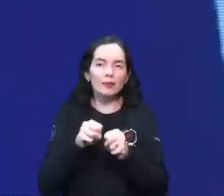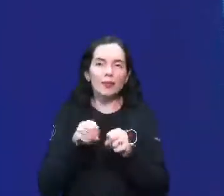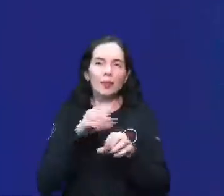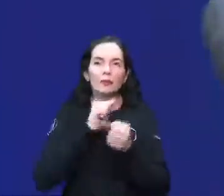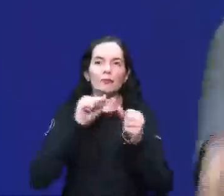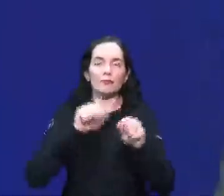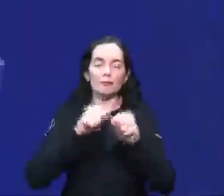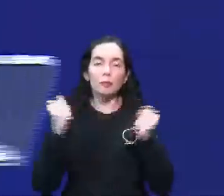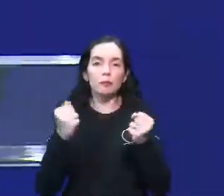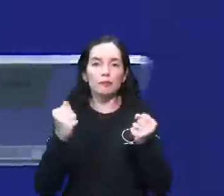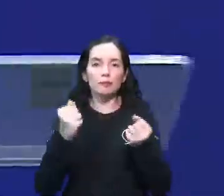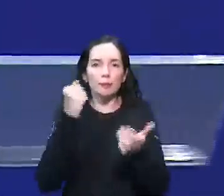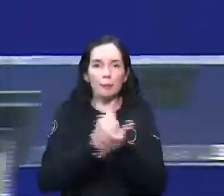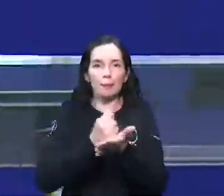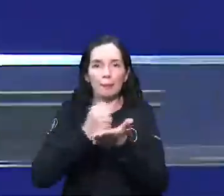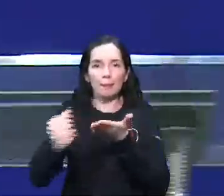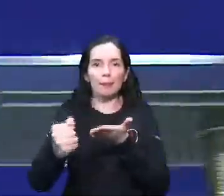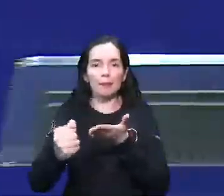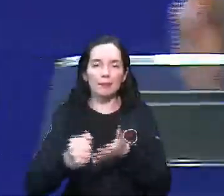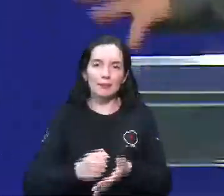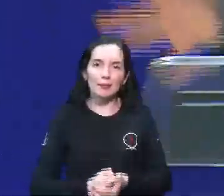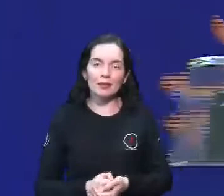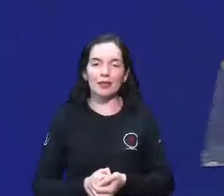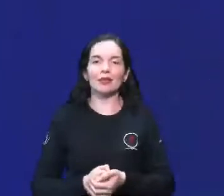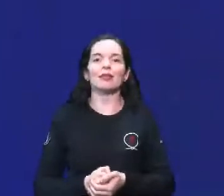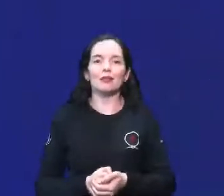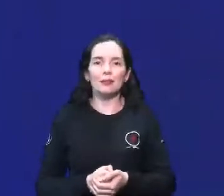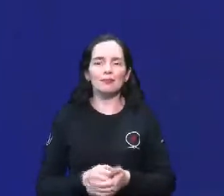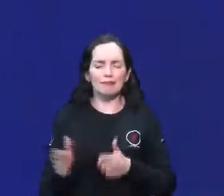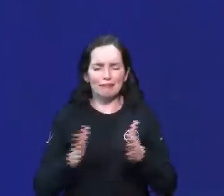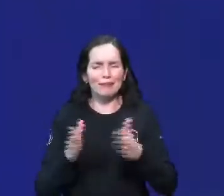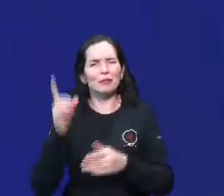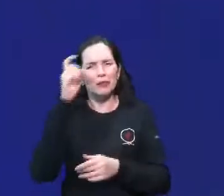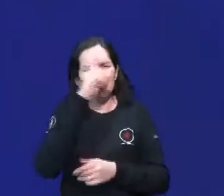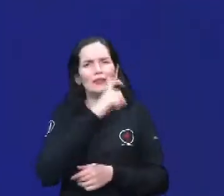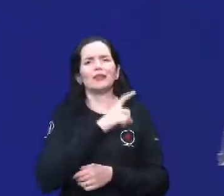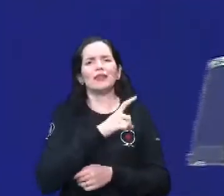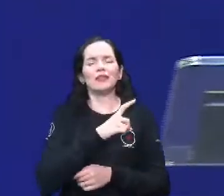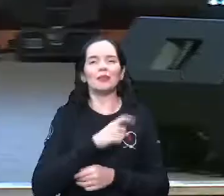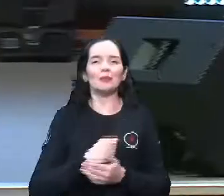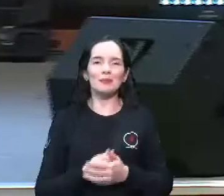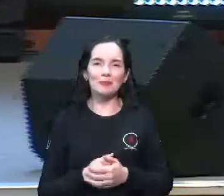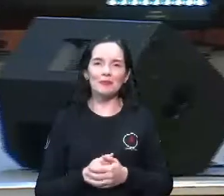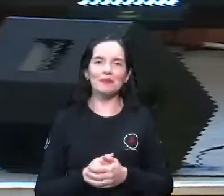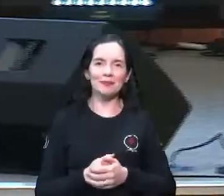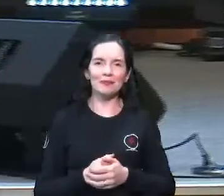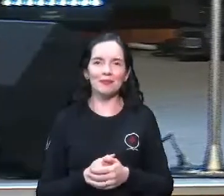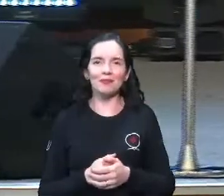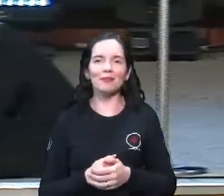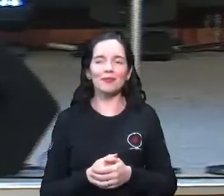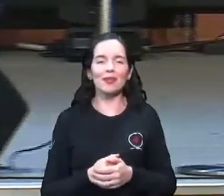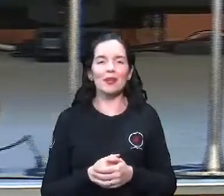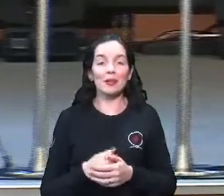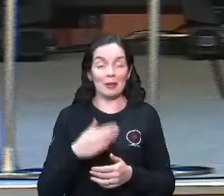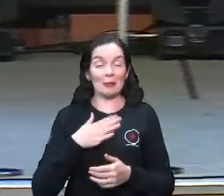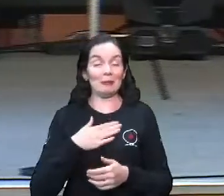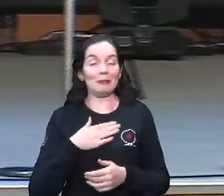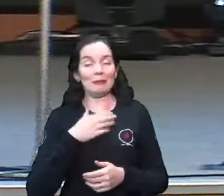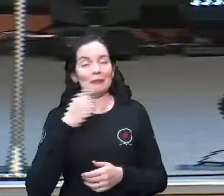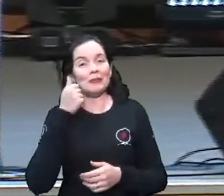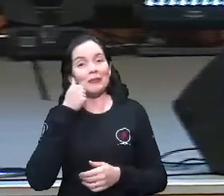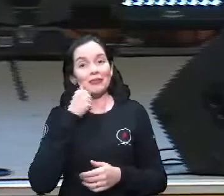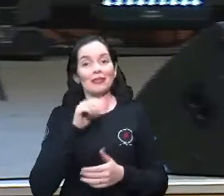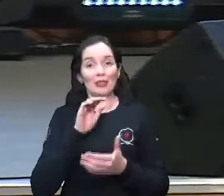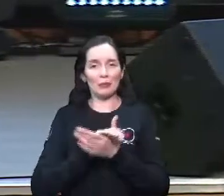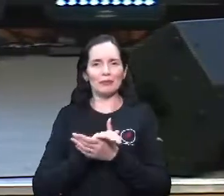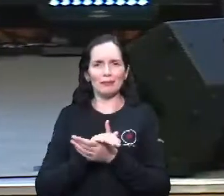ligou mais, bateu o motor. Irmãos, tem fase da nossa vida que é difícil. Olha a Raquel aqui, a minha esposa. Eu vim falando com ela